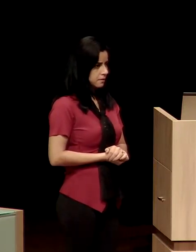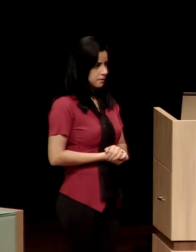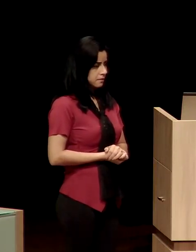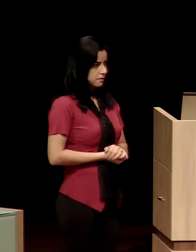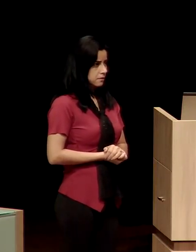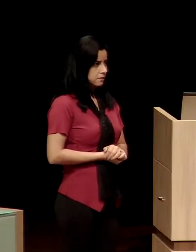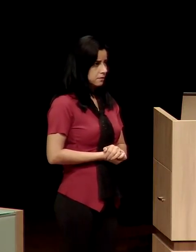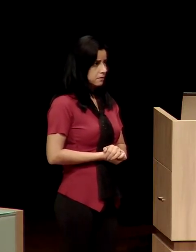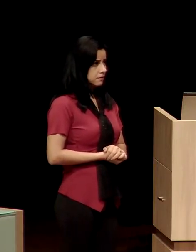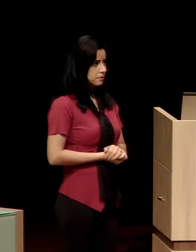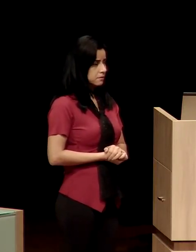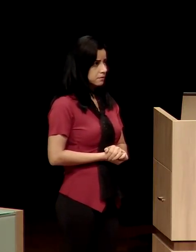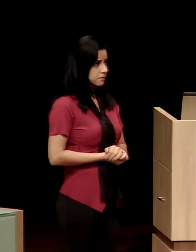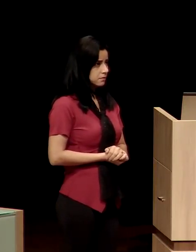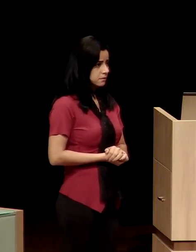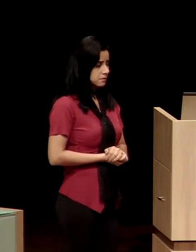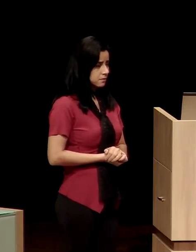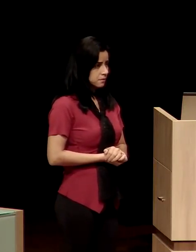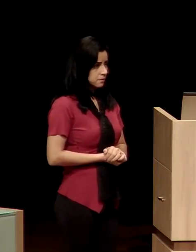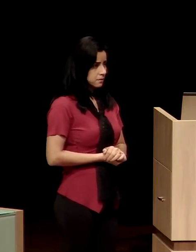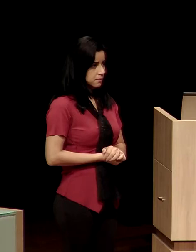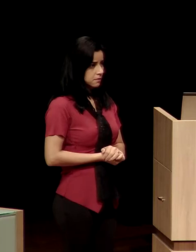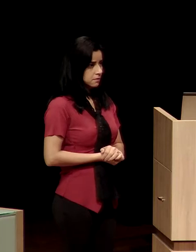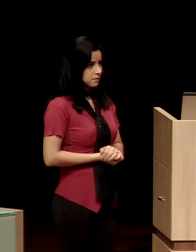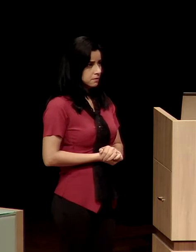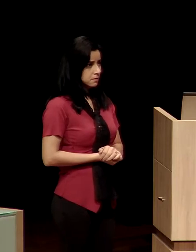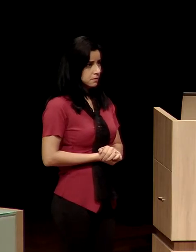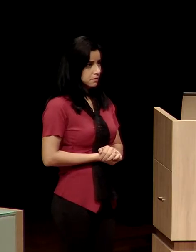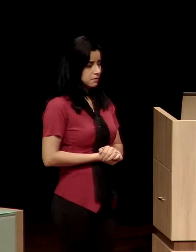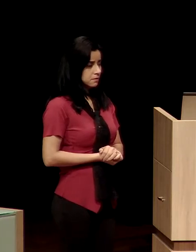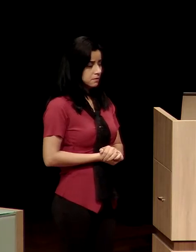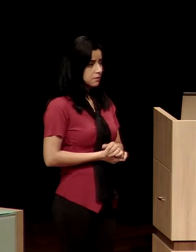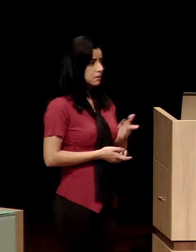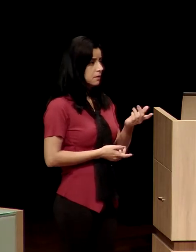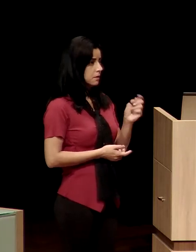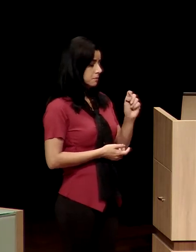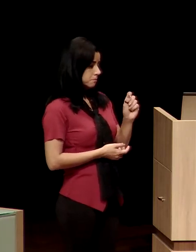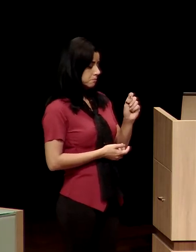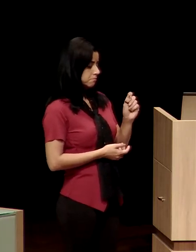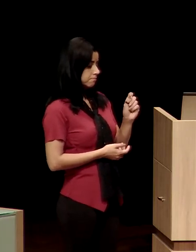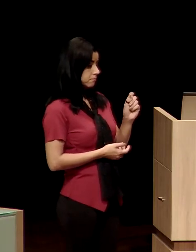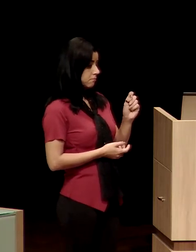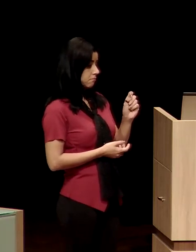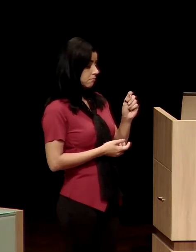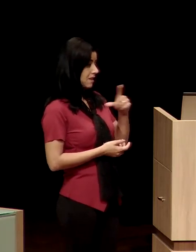academic studies, and professional practice, que envolve